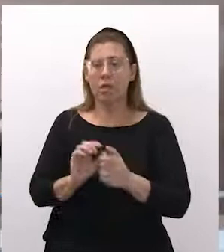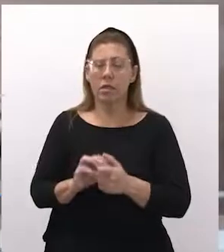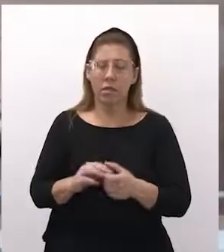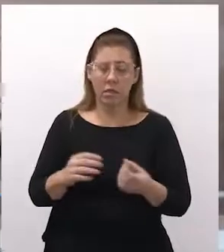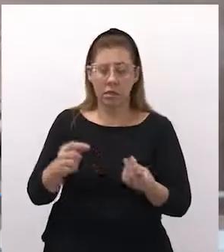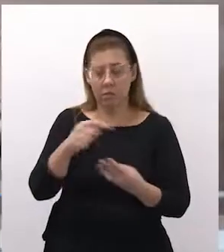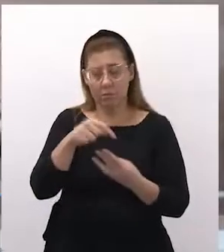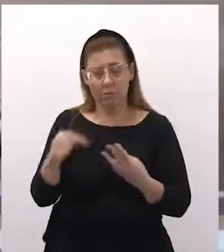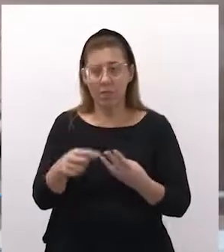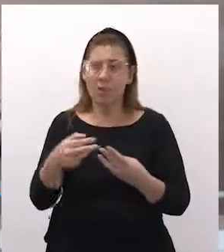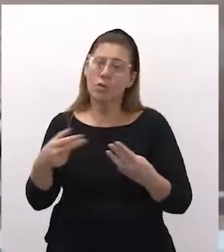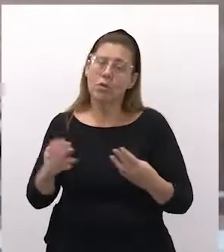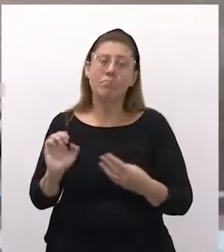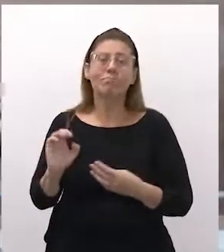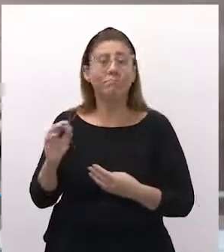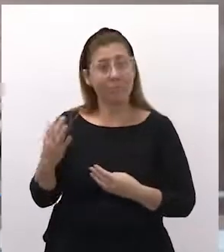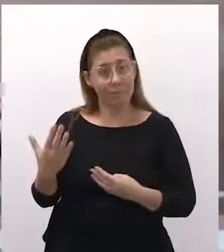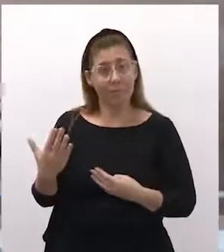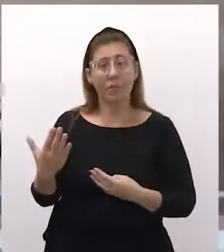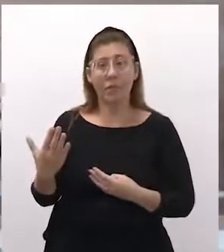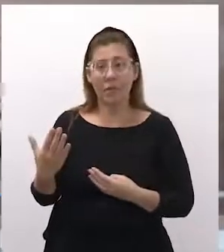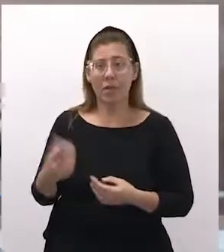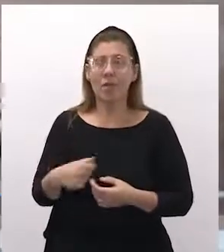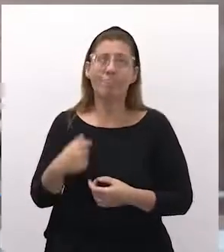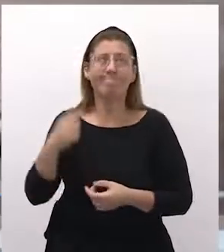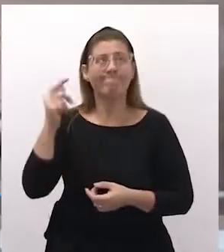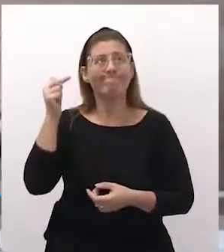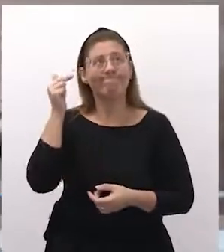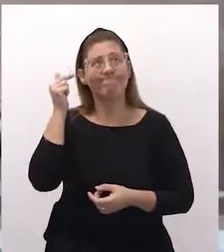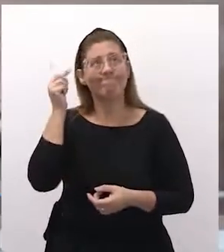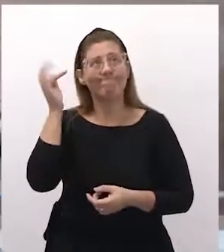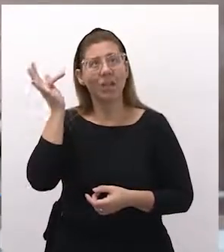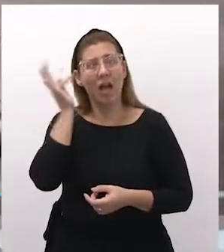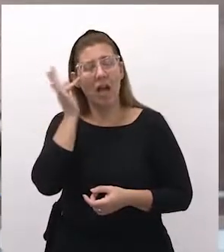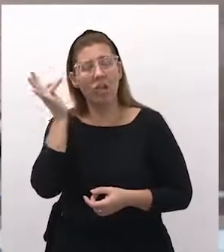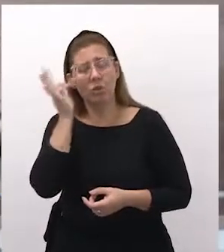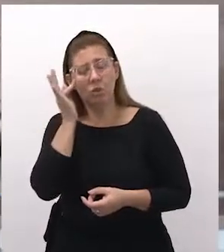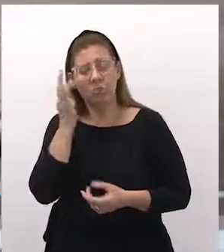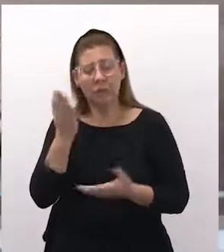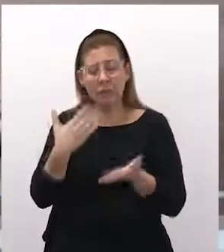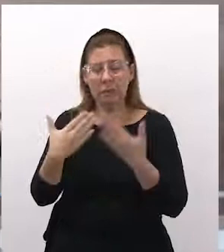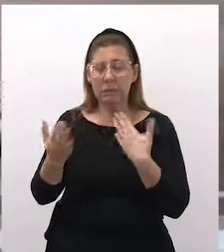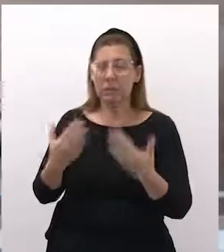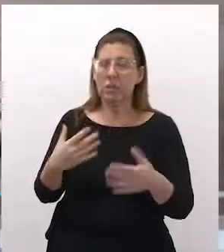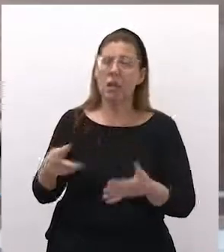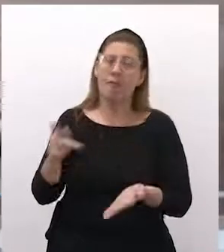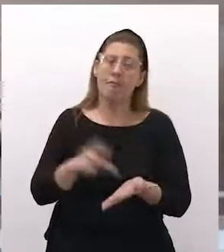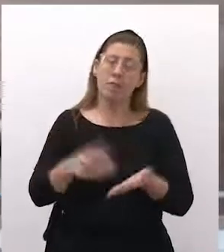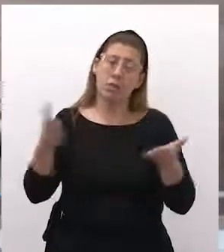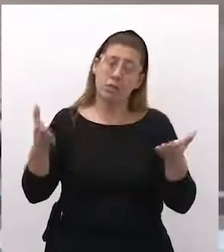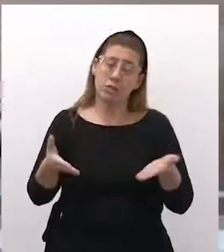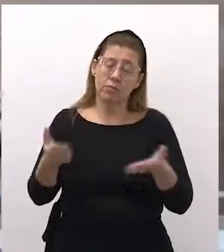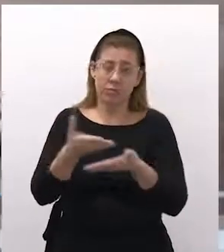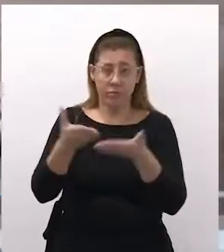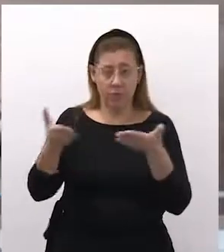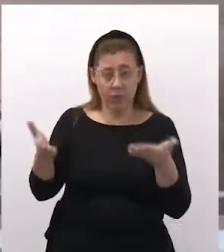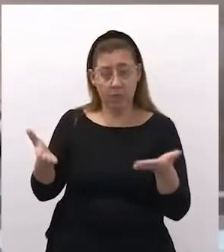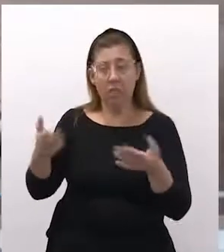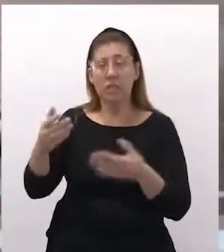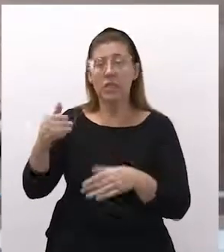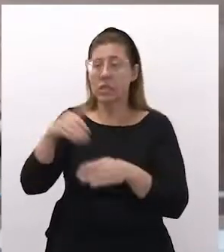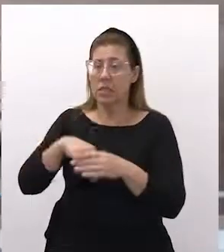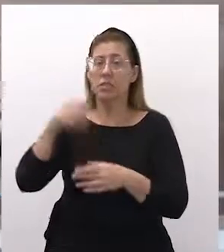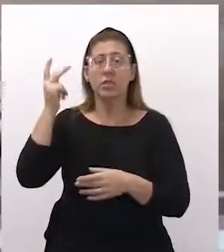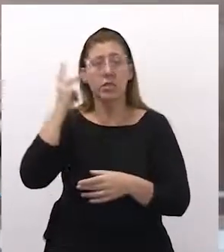3 casos que eu acho que dialogam um pouco com a realidade de vocês, porque sei que o estado de São Paulo é um estado